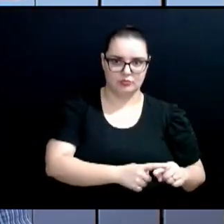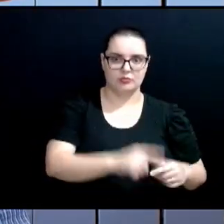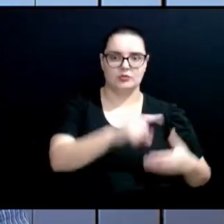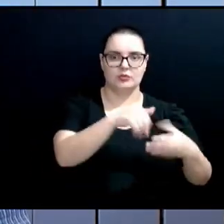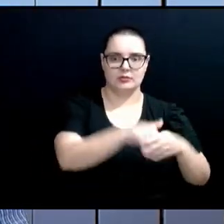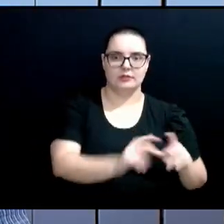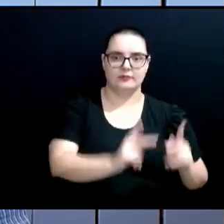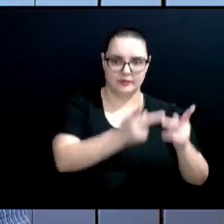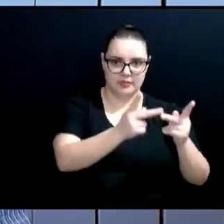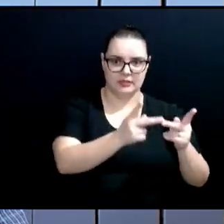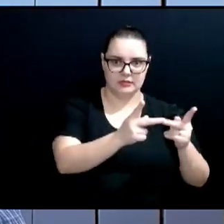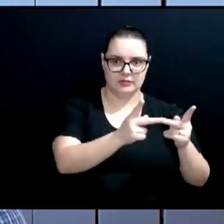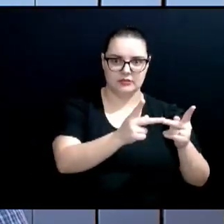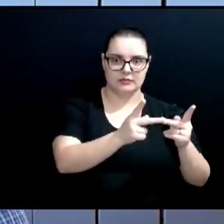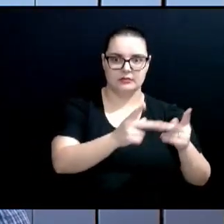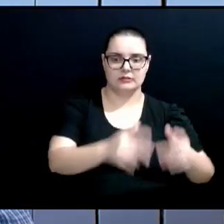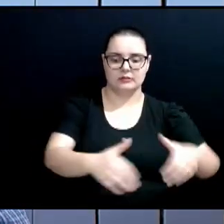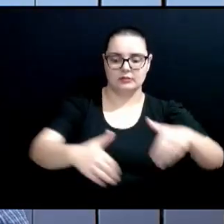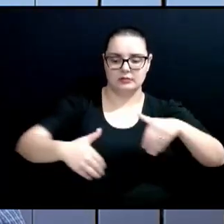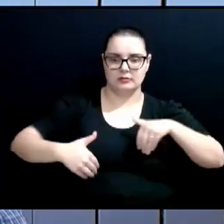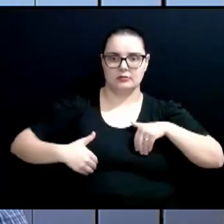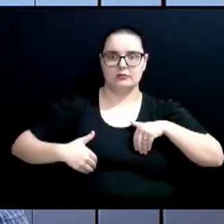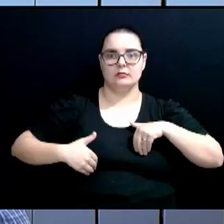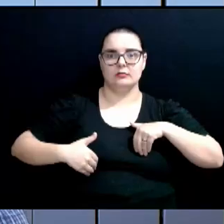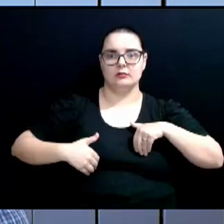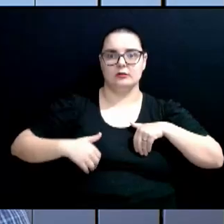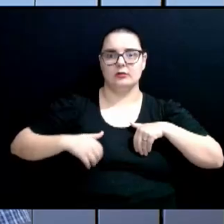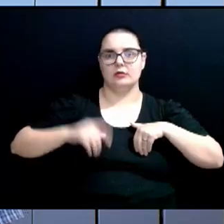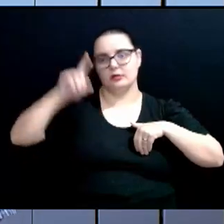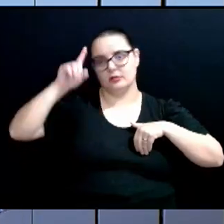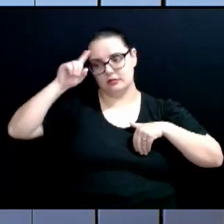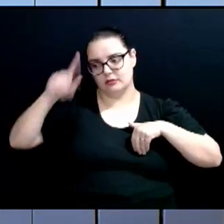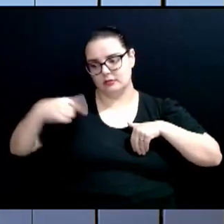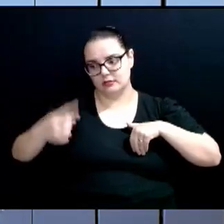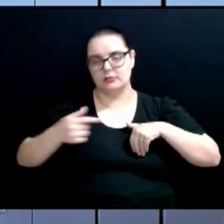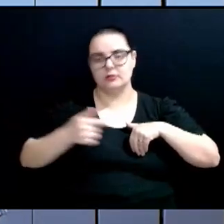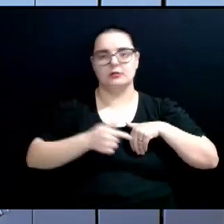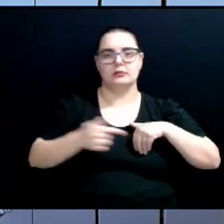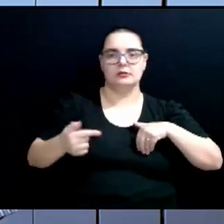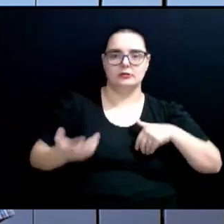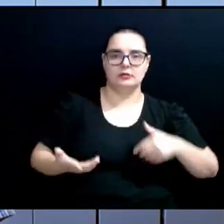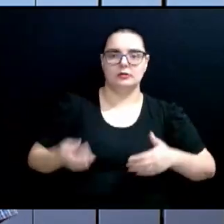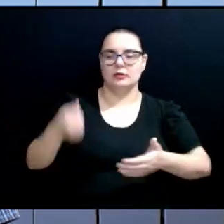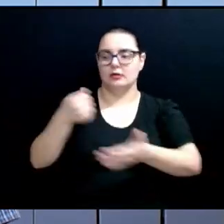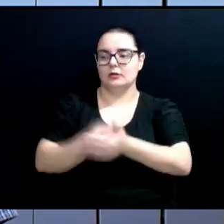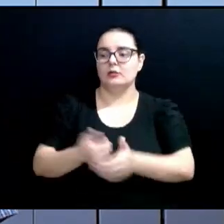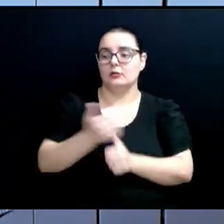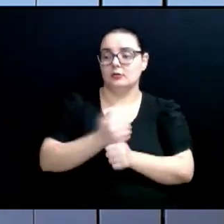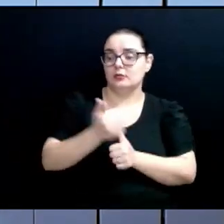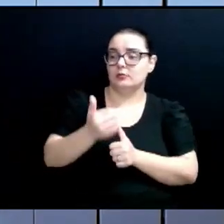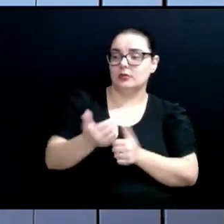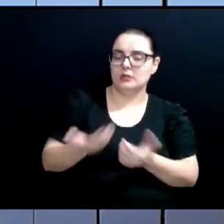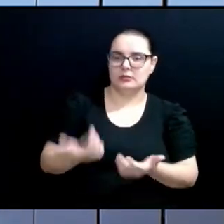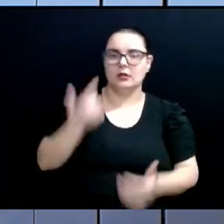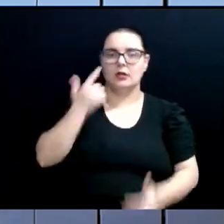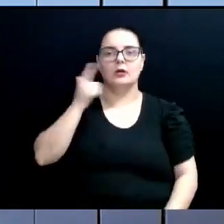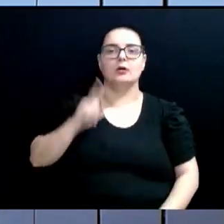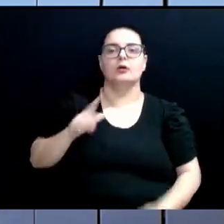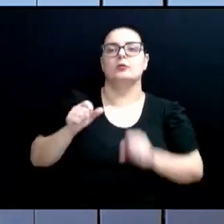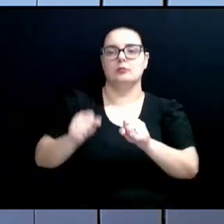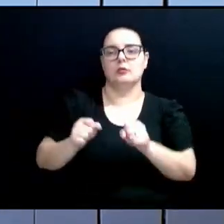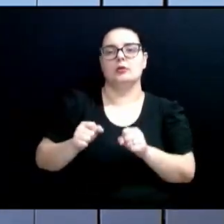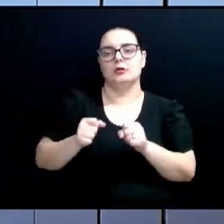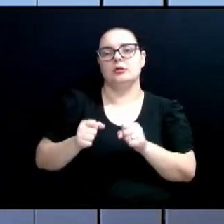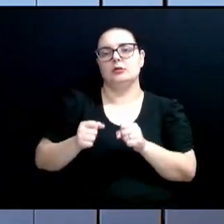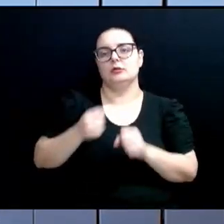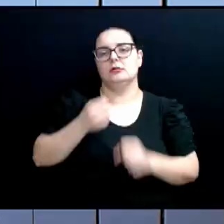está empossado alguns dias depois, algumas semanas depois, cumpre o mandato. Claro que ele pode eventualmente ser